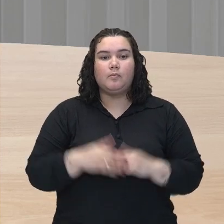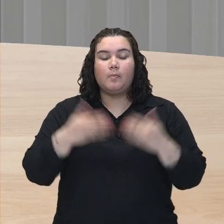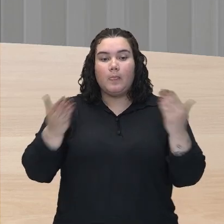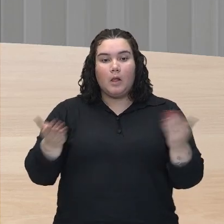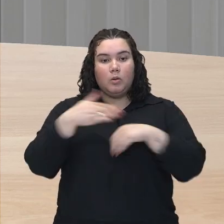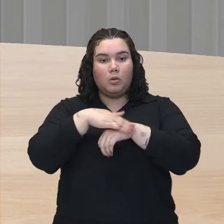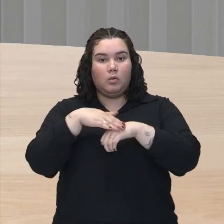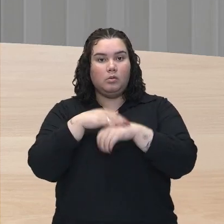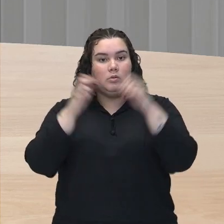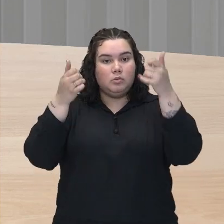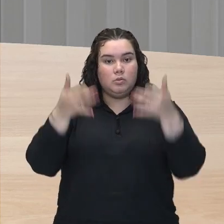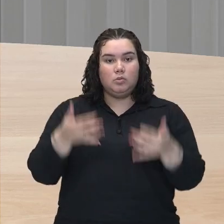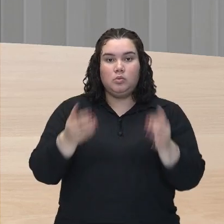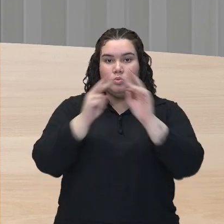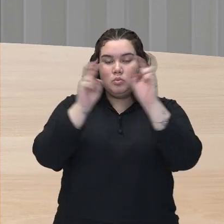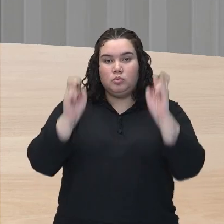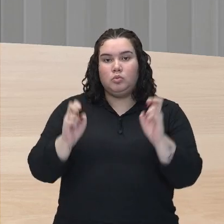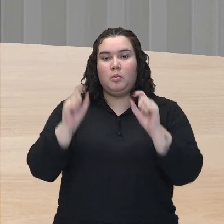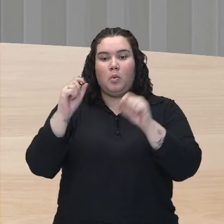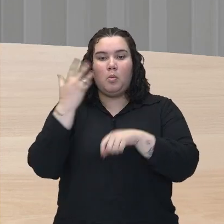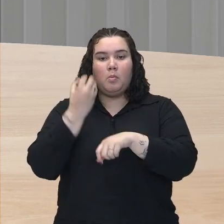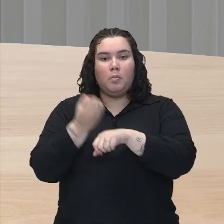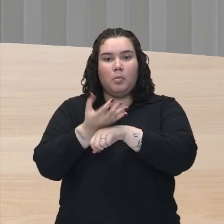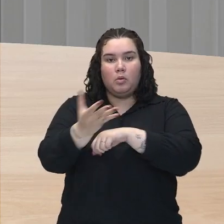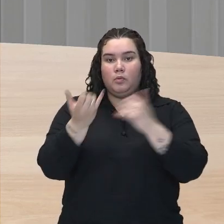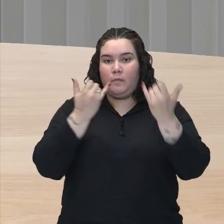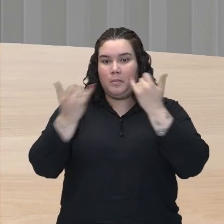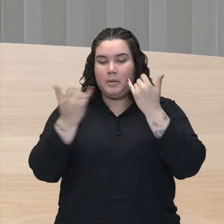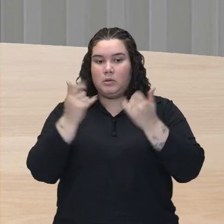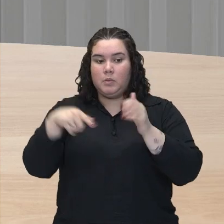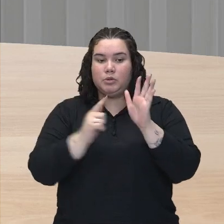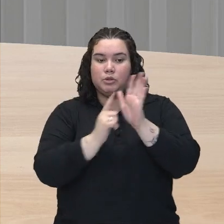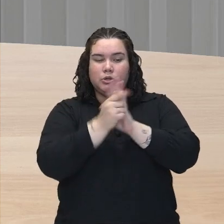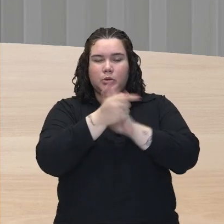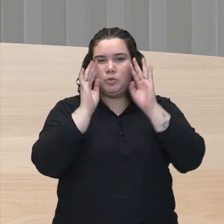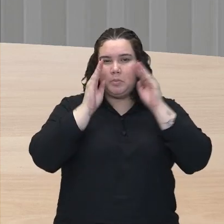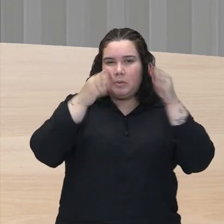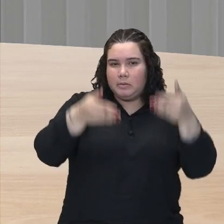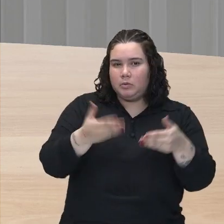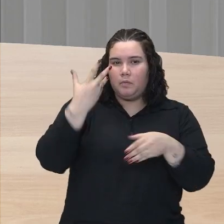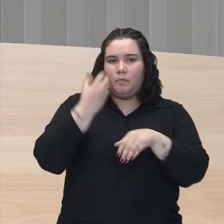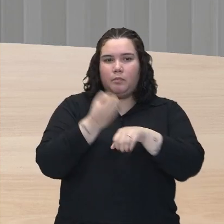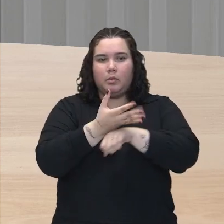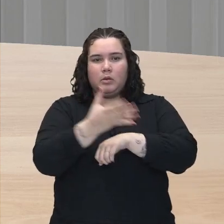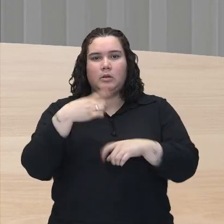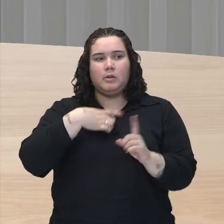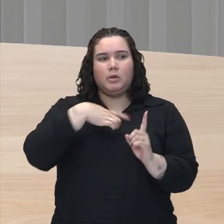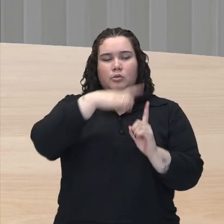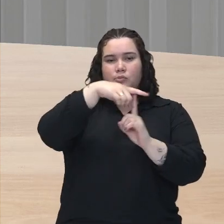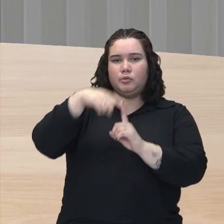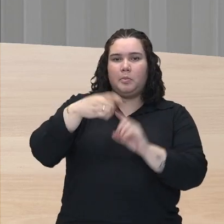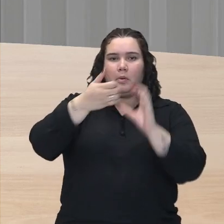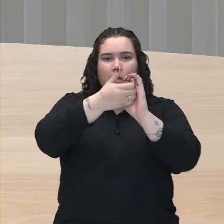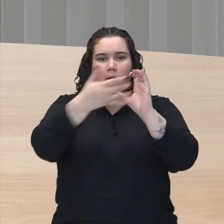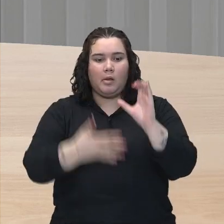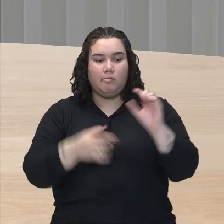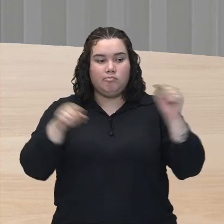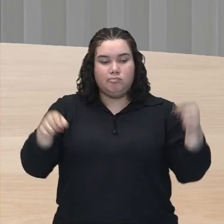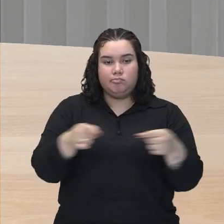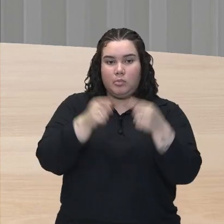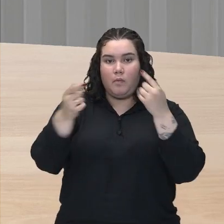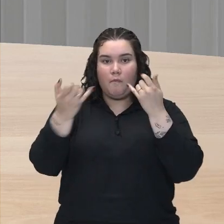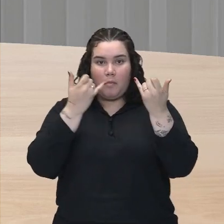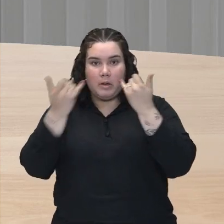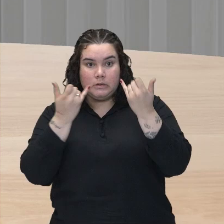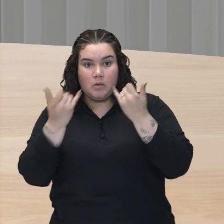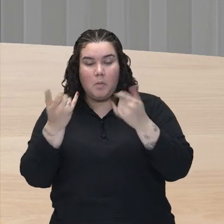sobre um podcast noticioso, que são gêneros muito específicos de podcast, tipos com elementos que têm a ver com a notícia, afinal de contas